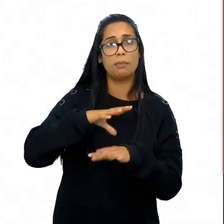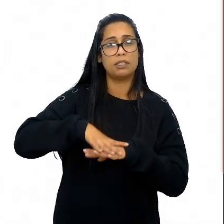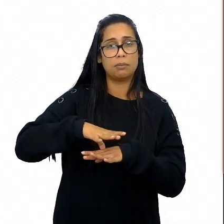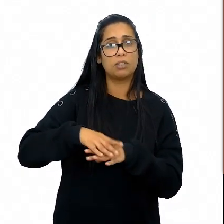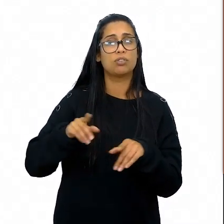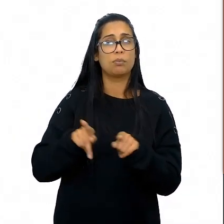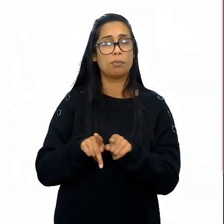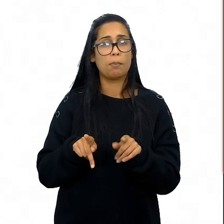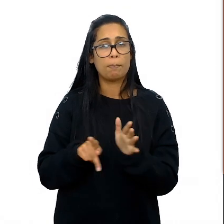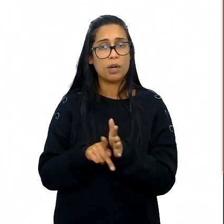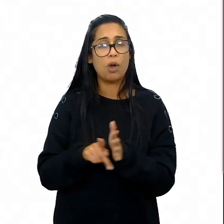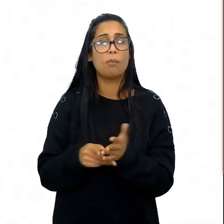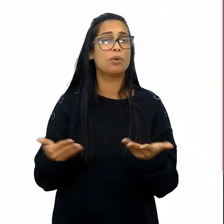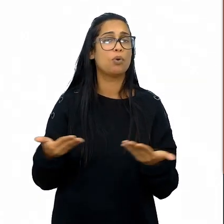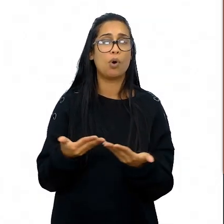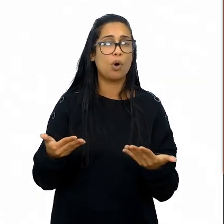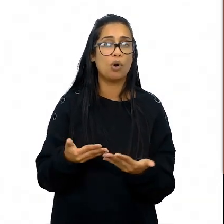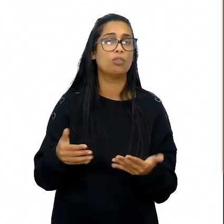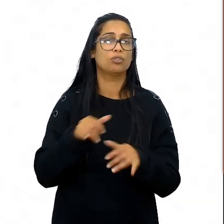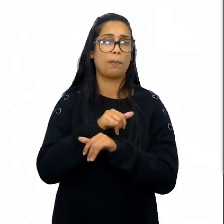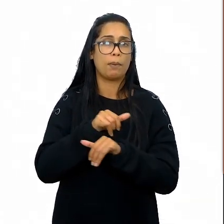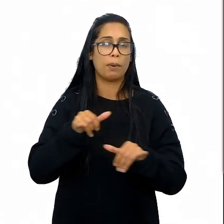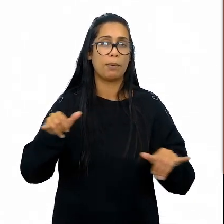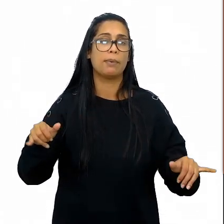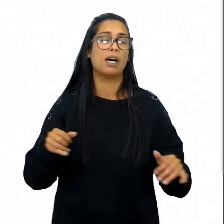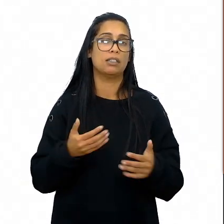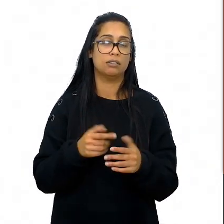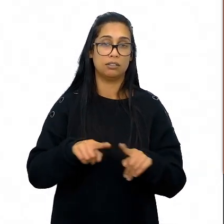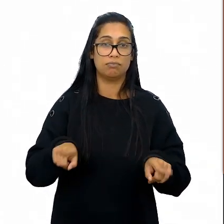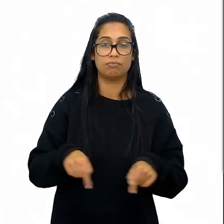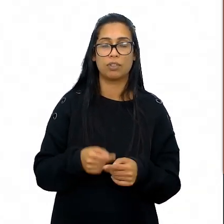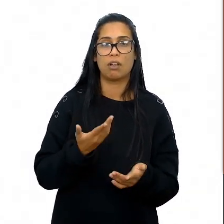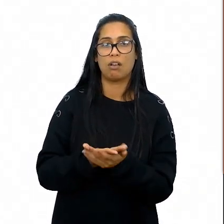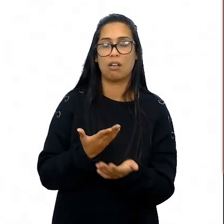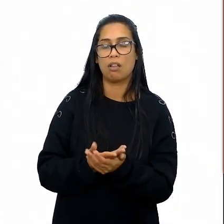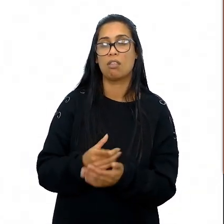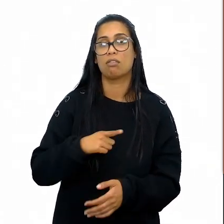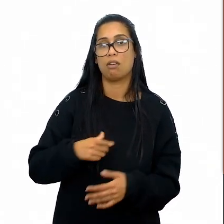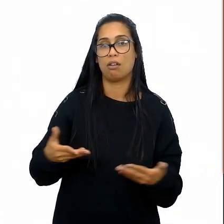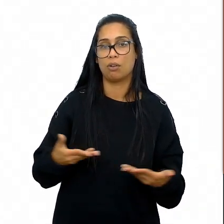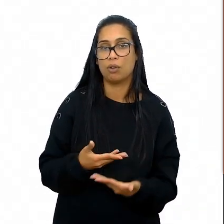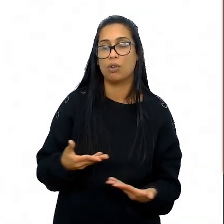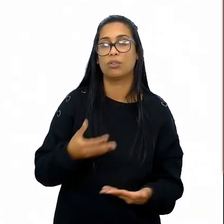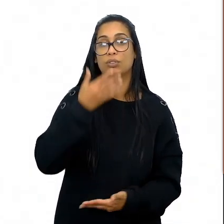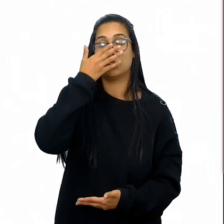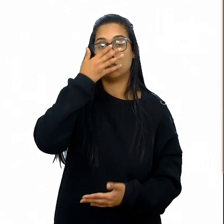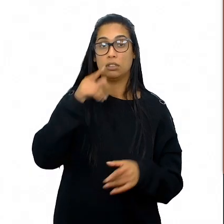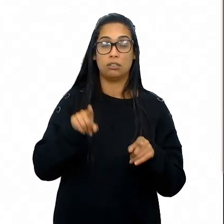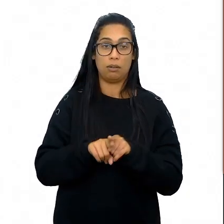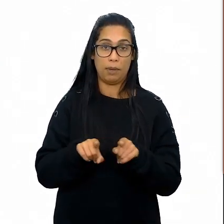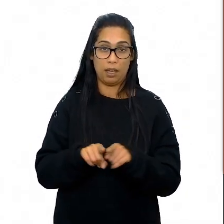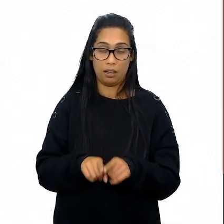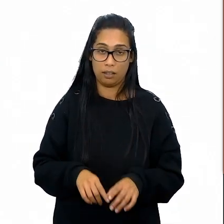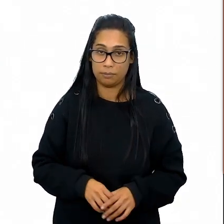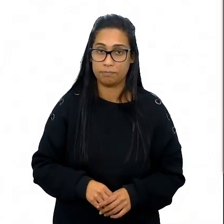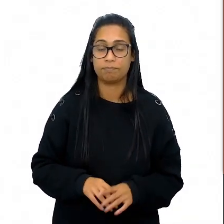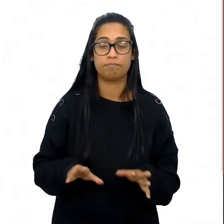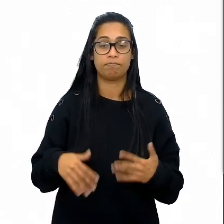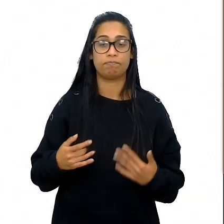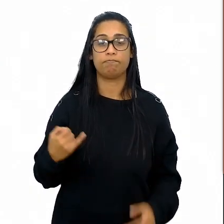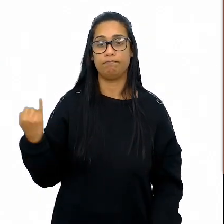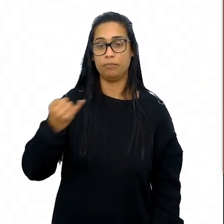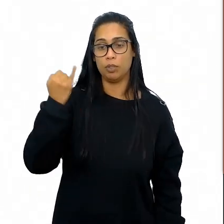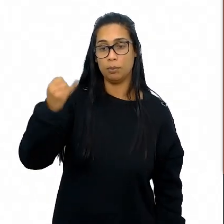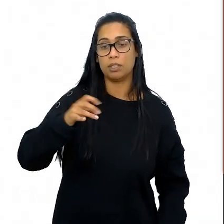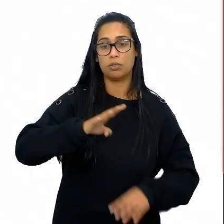contemporâneas né de matemática ela também é uma grande uma grande ferramenta né que